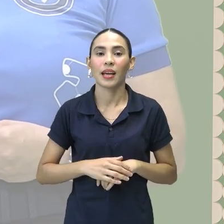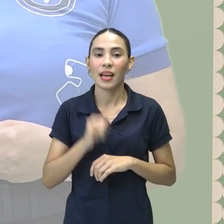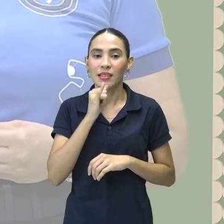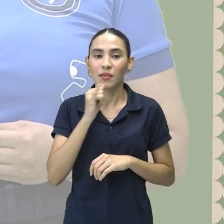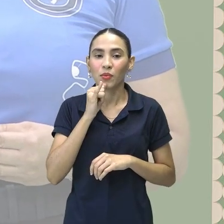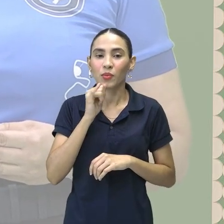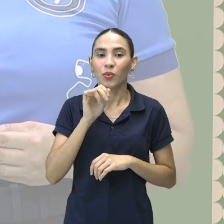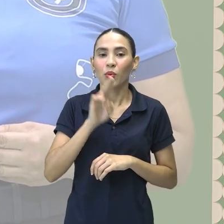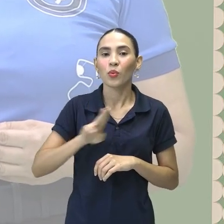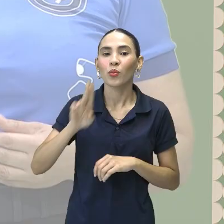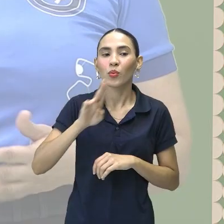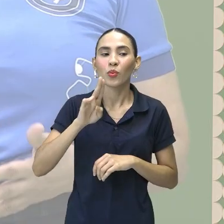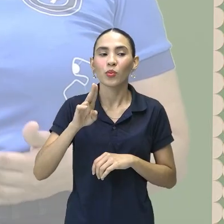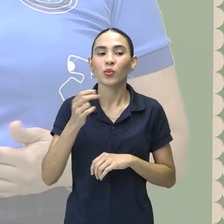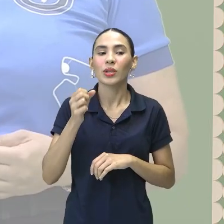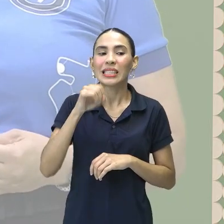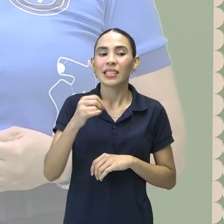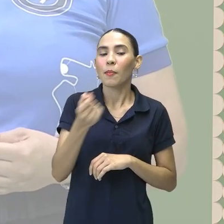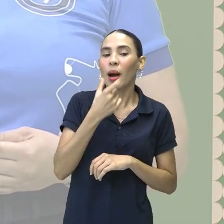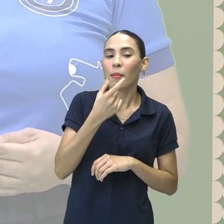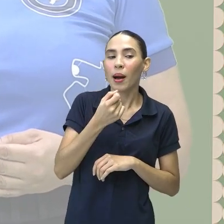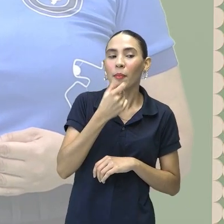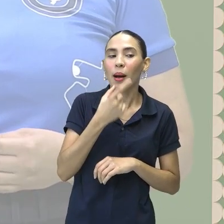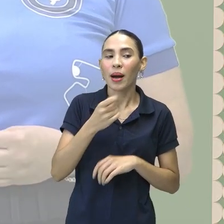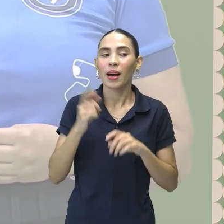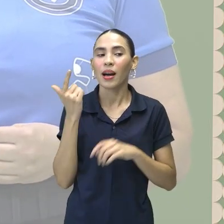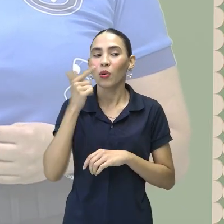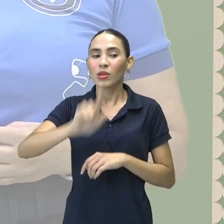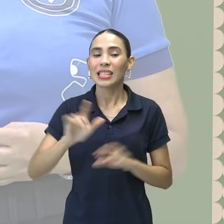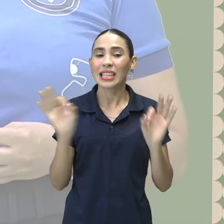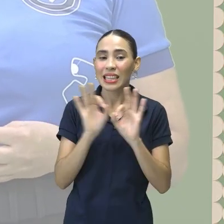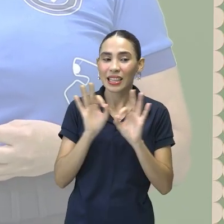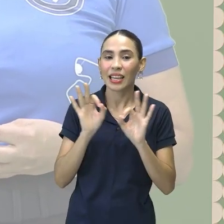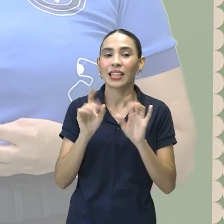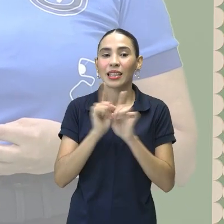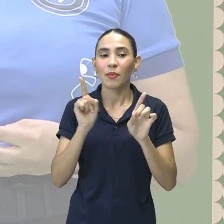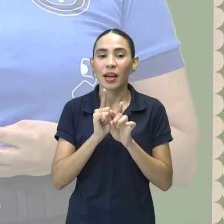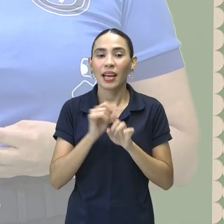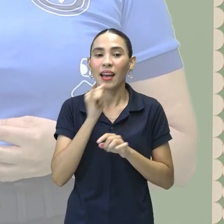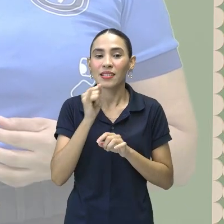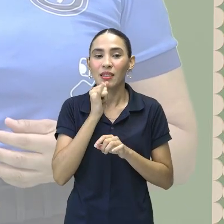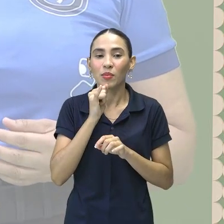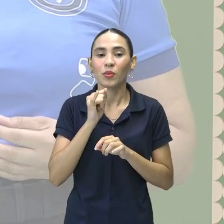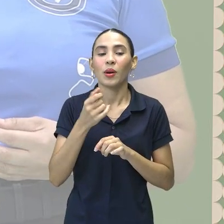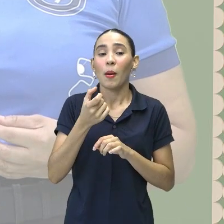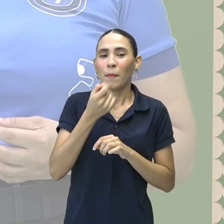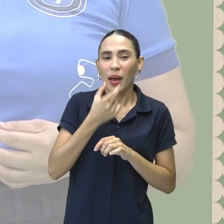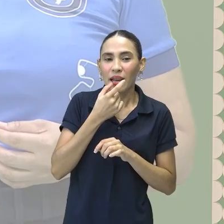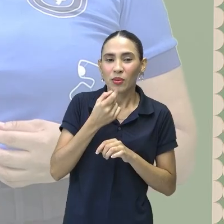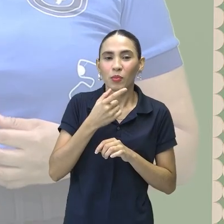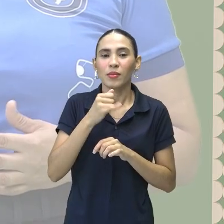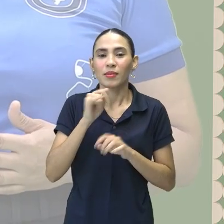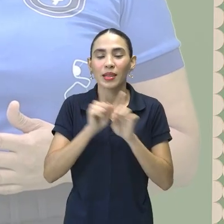resistência a antibióticos, dificultando o processo de infecções, a intoxicação medicamentosa,